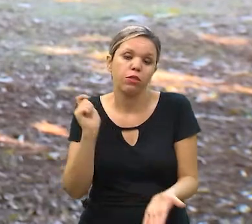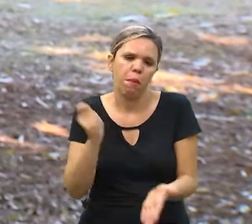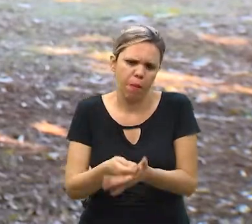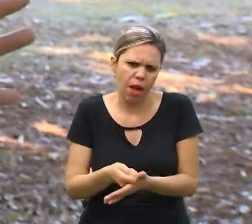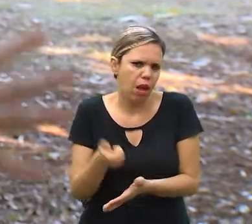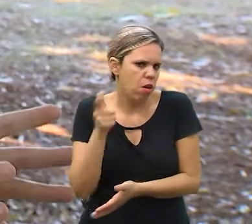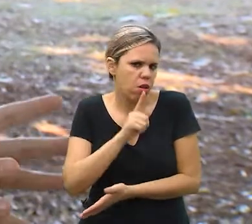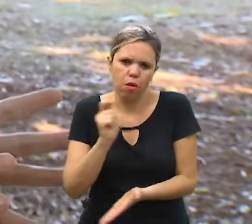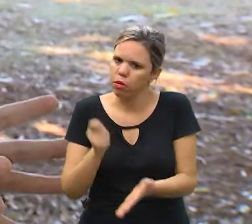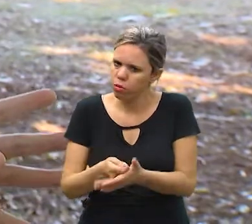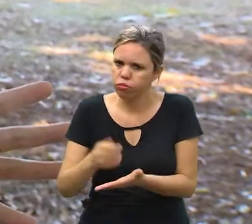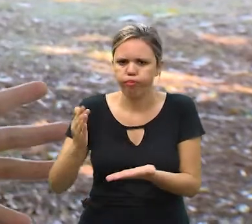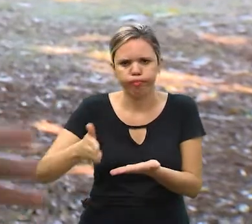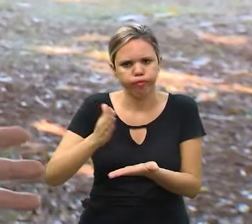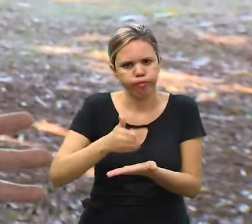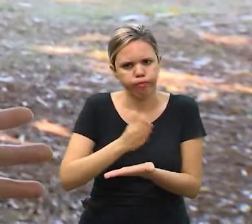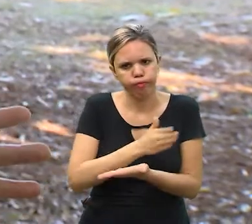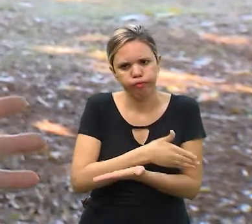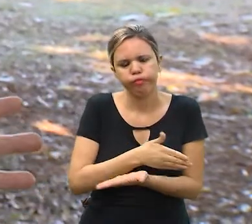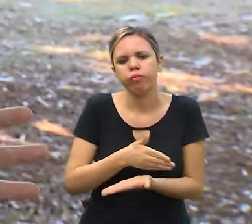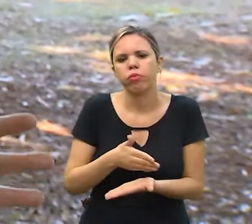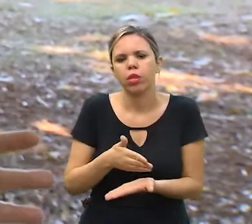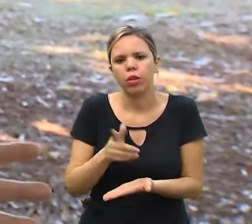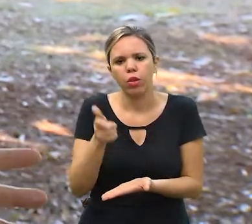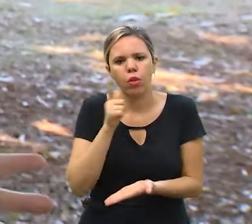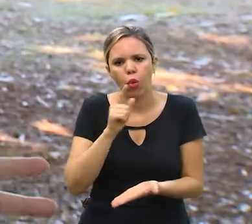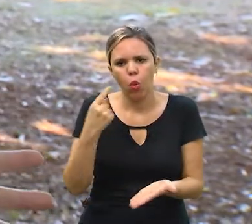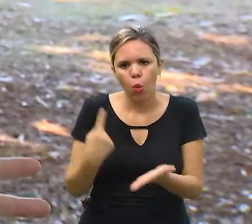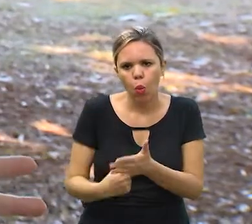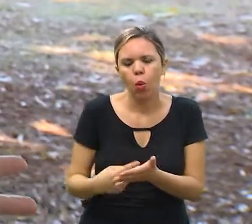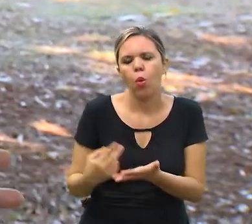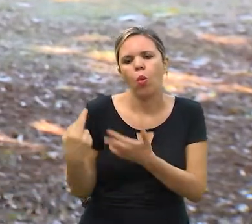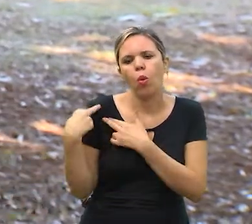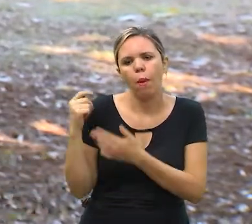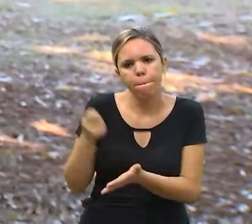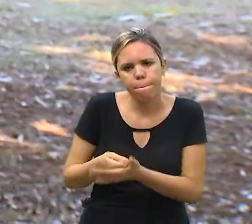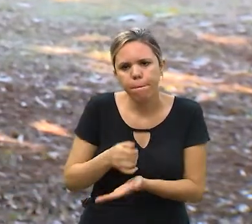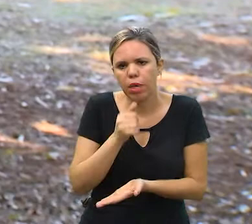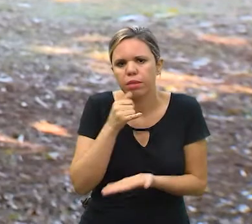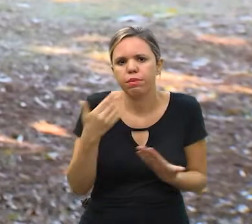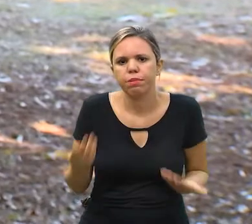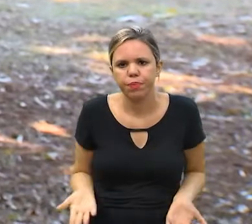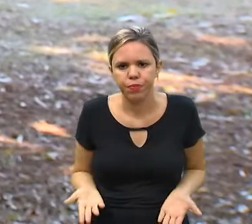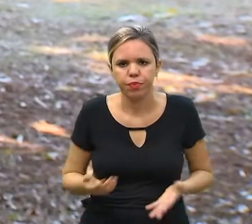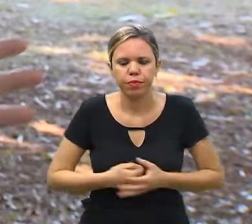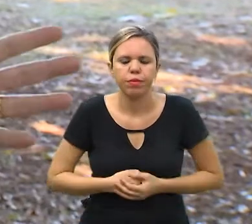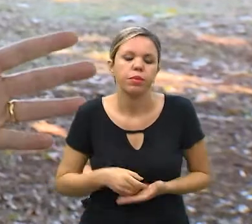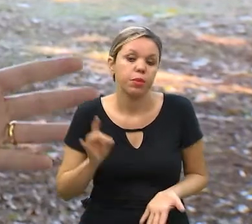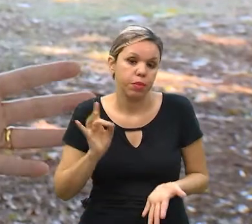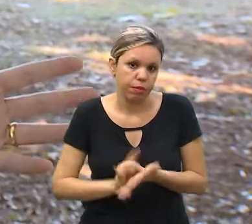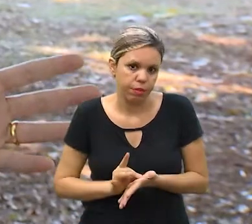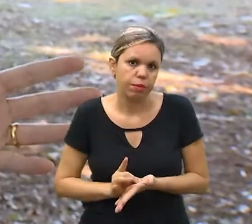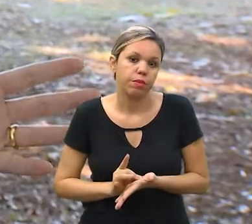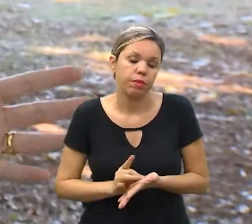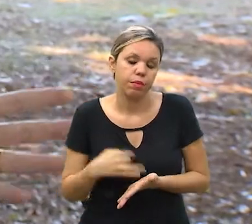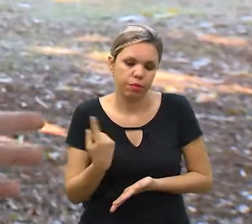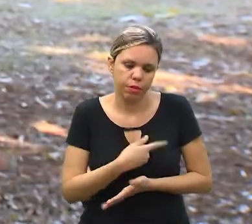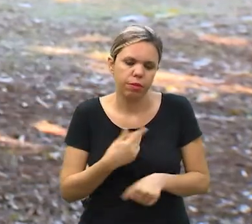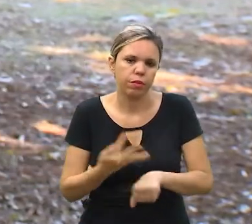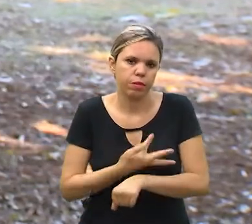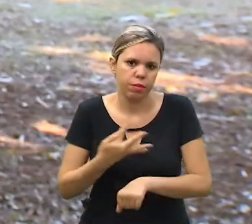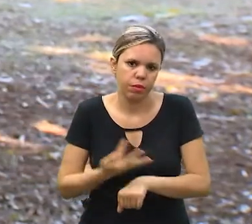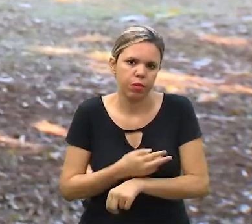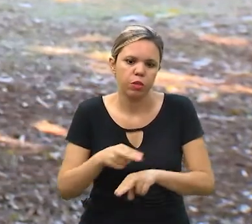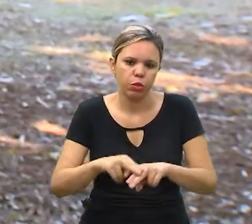você não consegue pagar a parcela ou as parcelas que você se comprometeu a pagar. Então, realmente é um cenário que a gente está passando